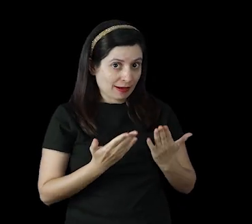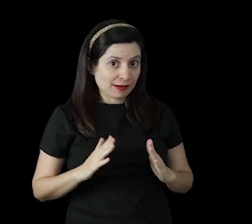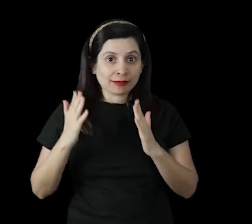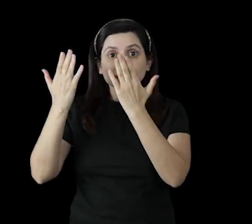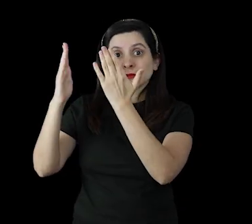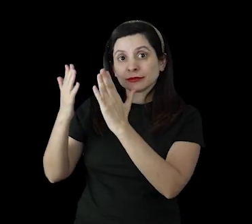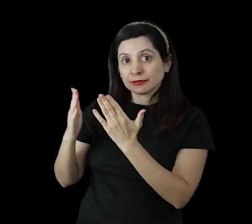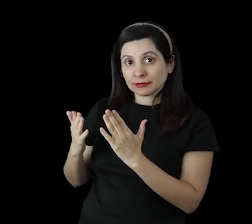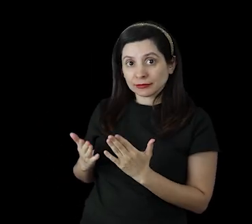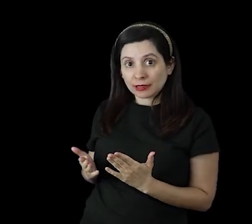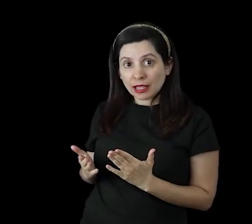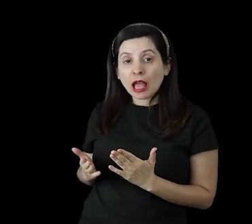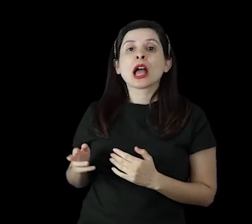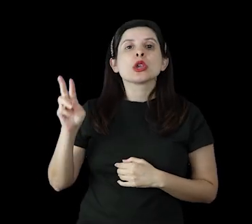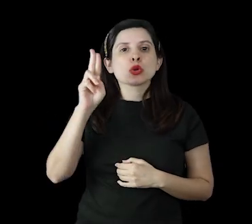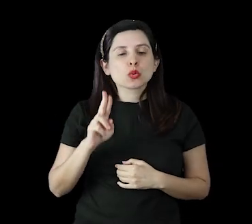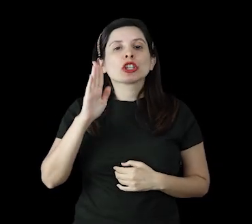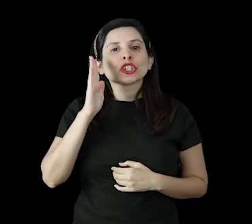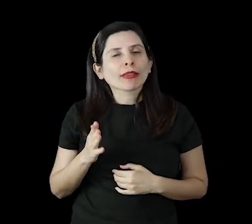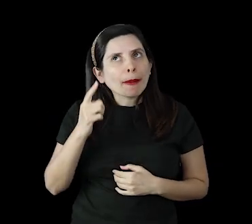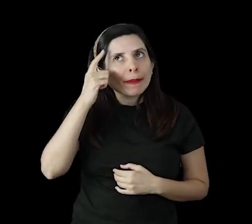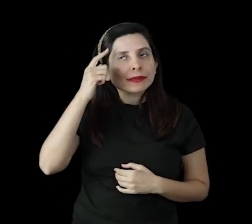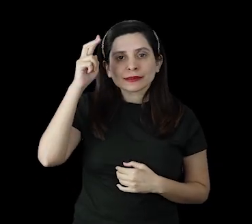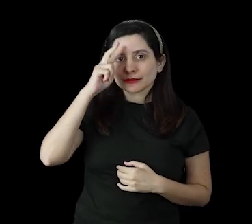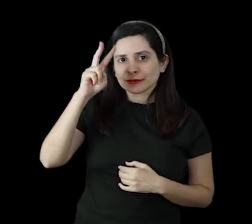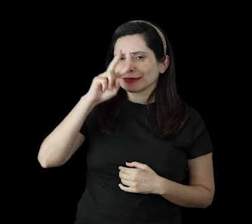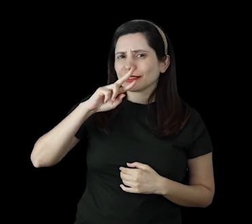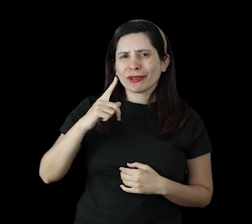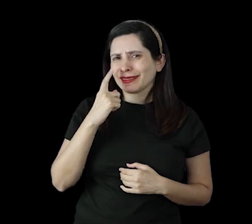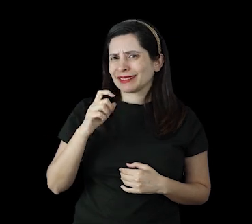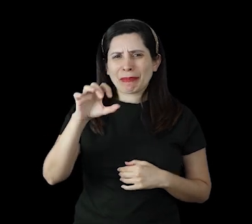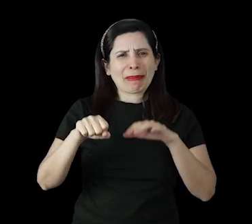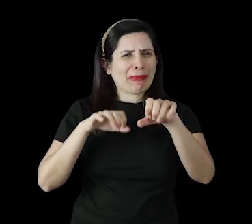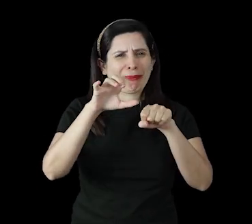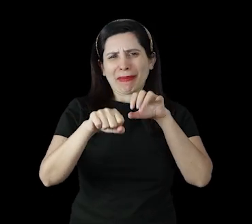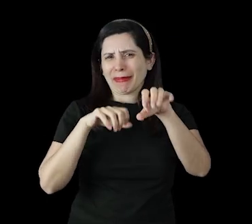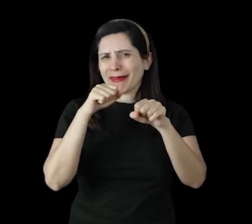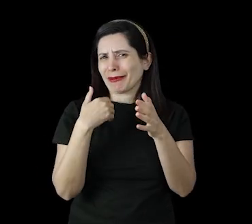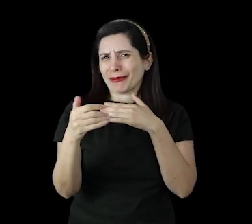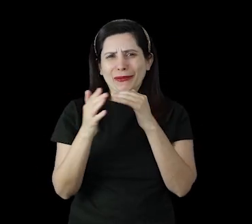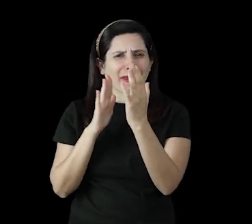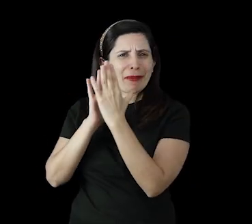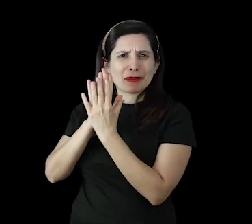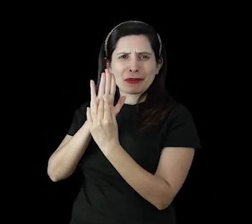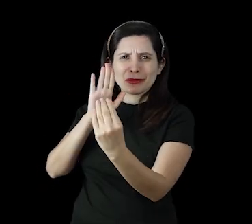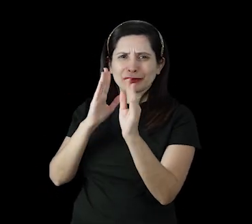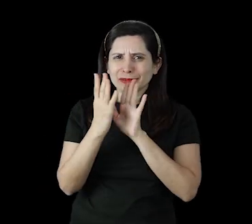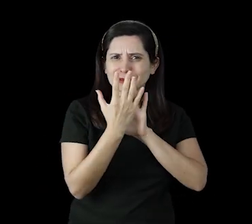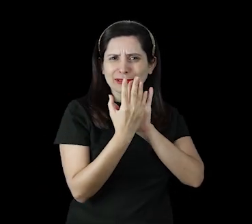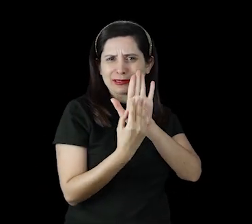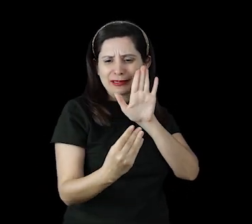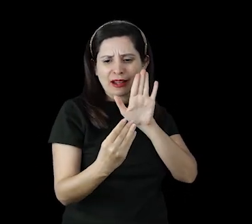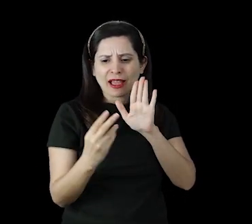a gente usar quando a gente já está desenvolvendo a história. Não é interessante a gente pegar qualquer ferramenta ou qualquer modelo e vai falar: